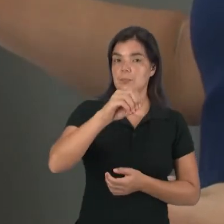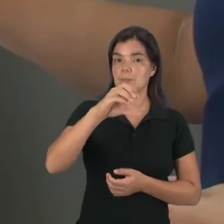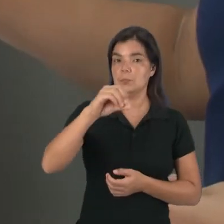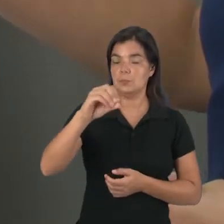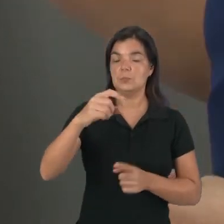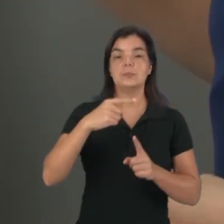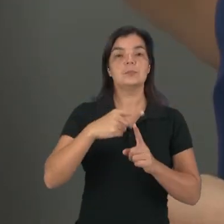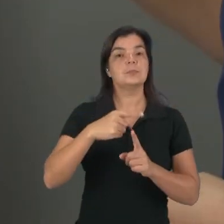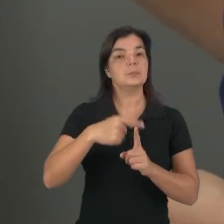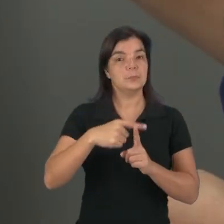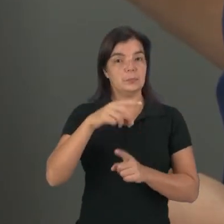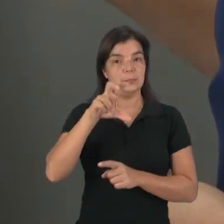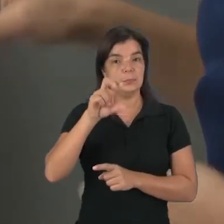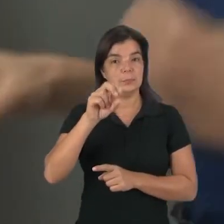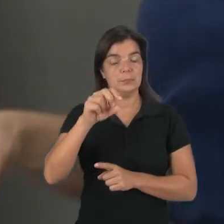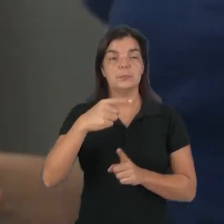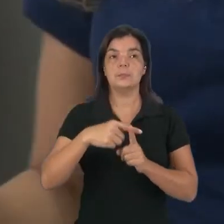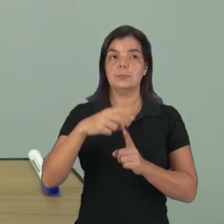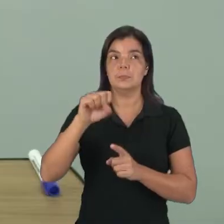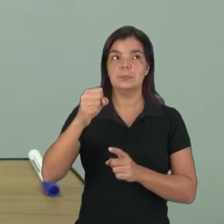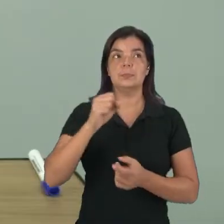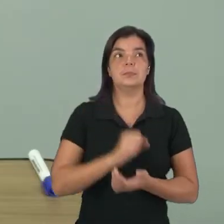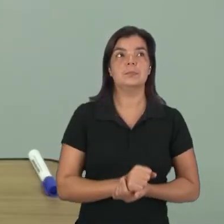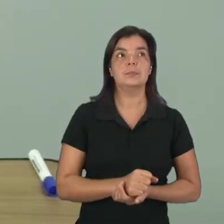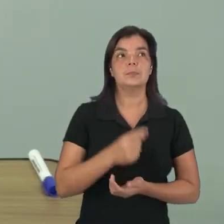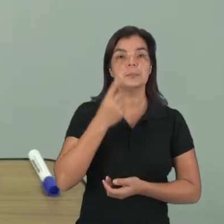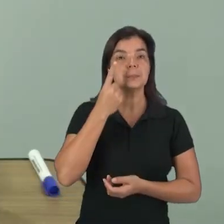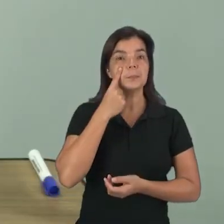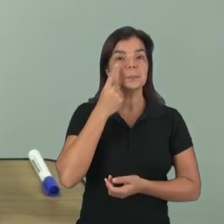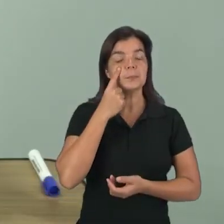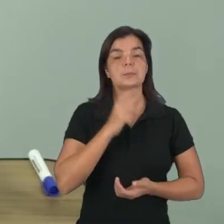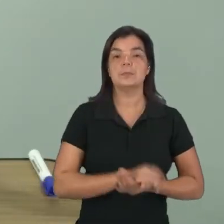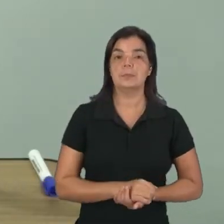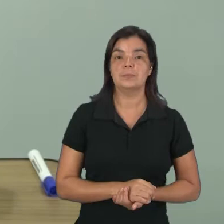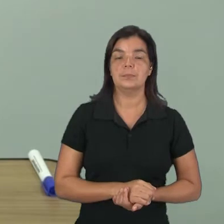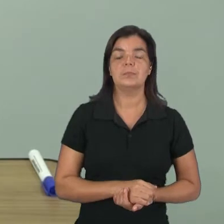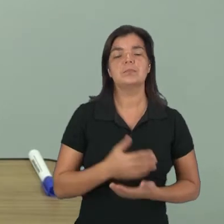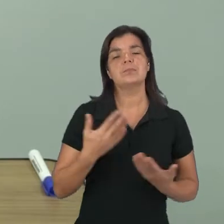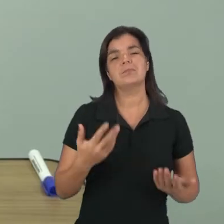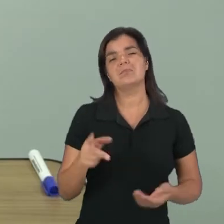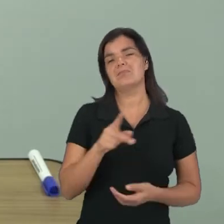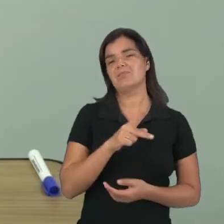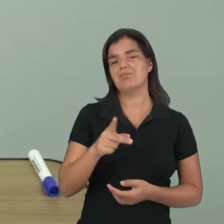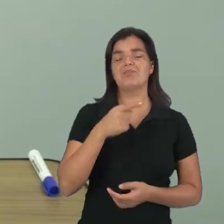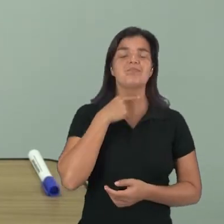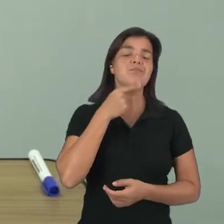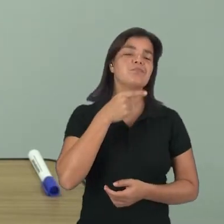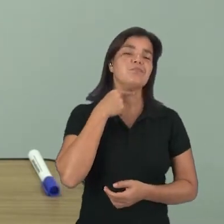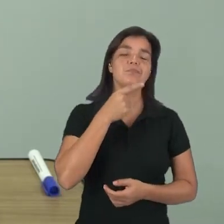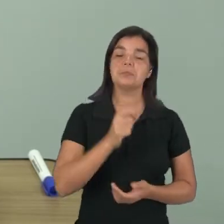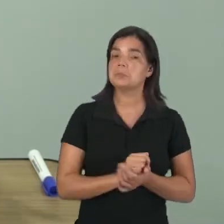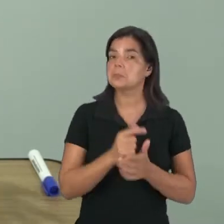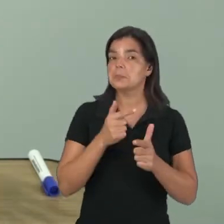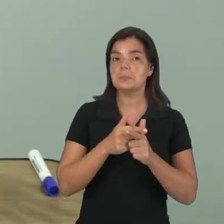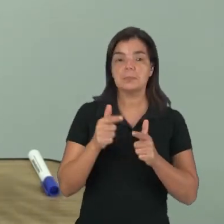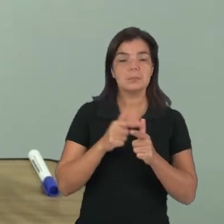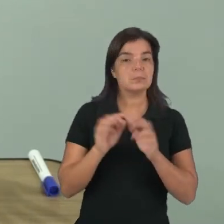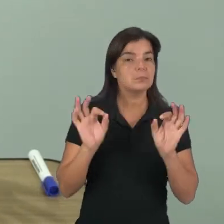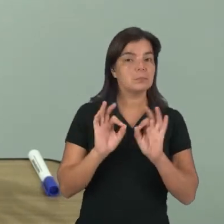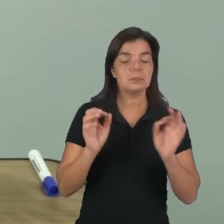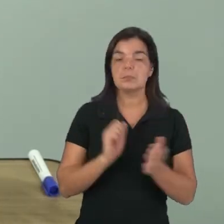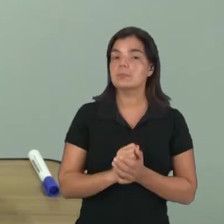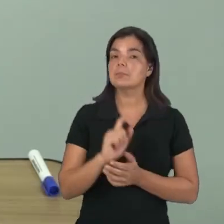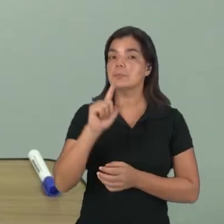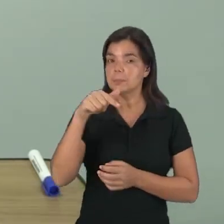mais 50 mais 8. Olhem só, crianças. Ai, professora, eu ainda estou com dúvida. Não tem problema. Vamos para o